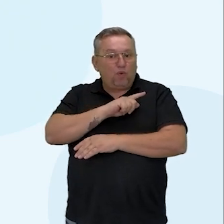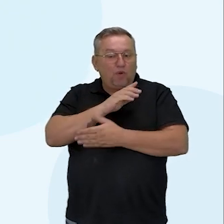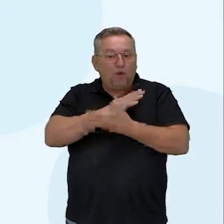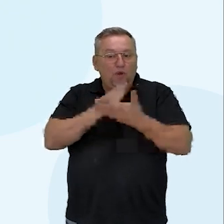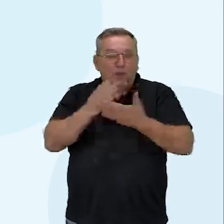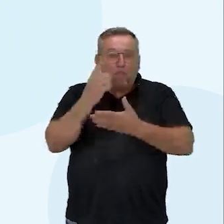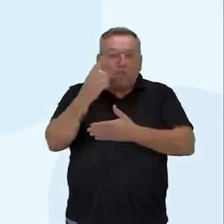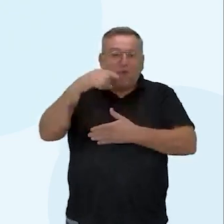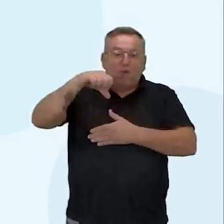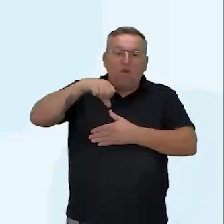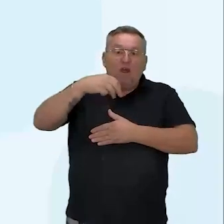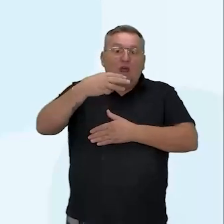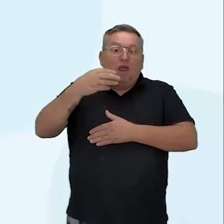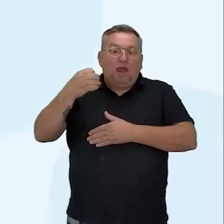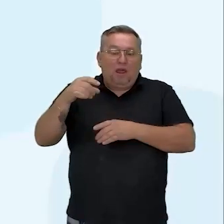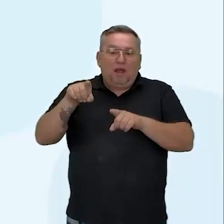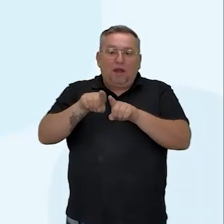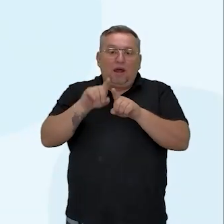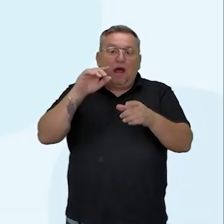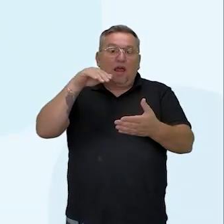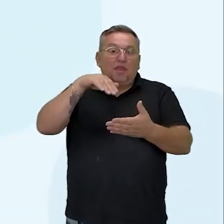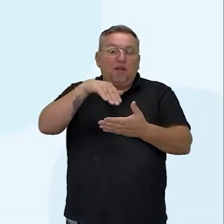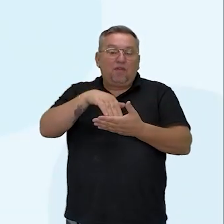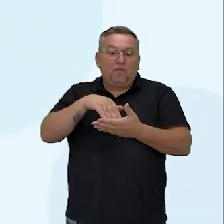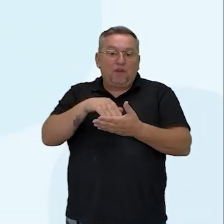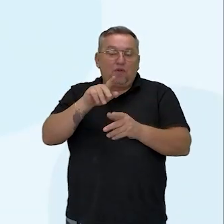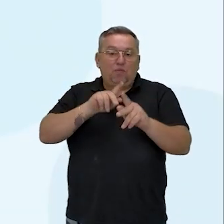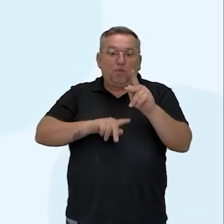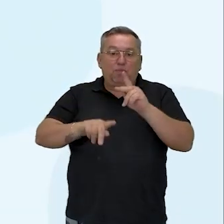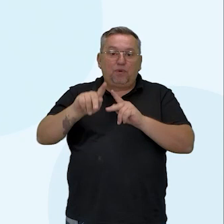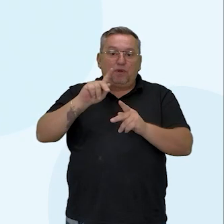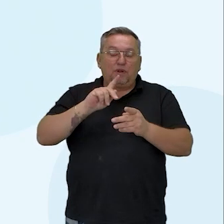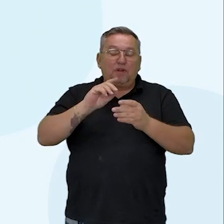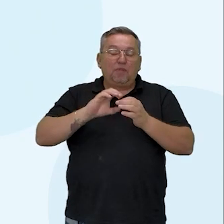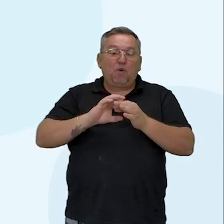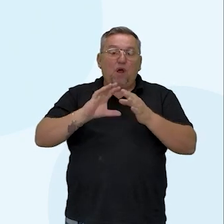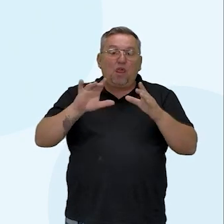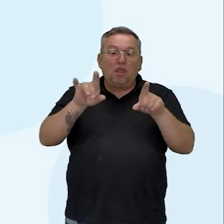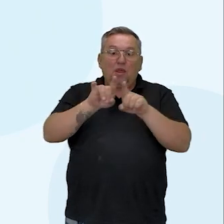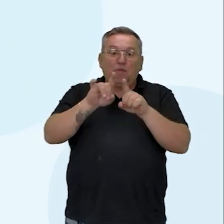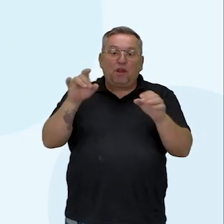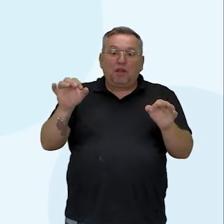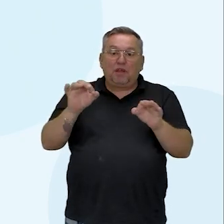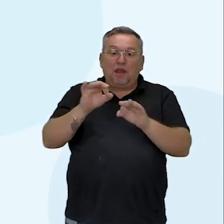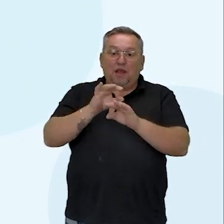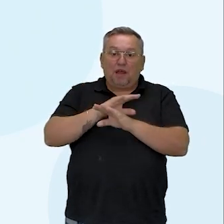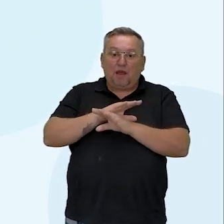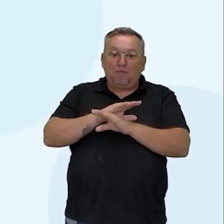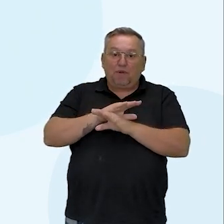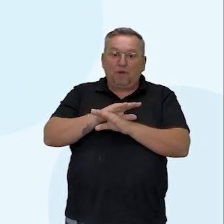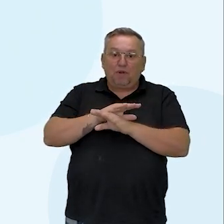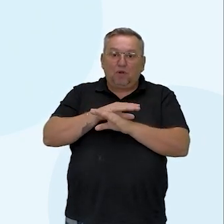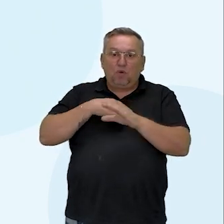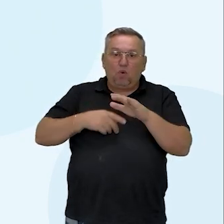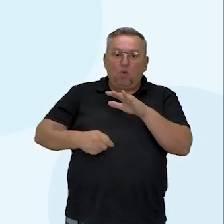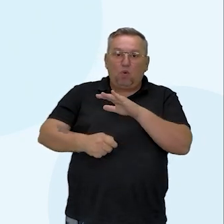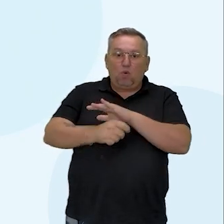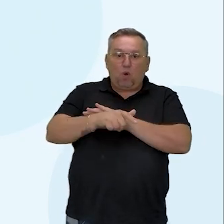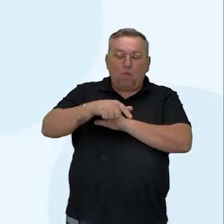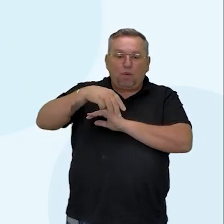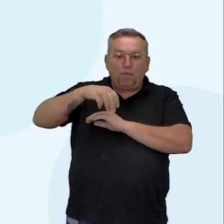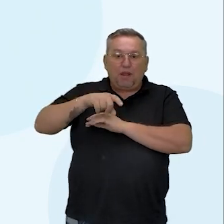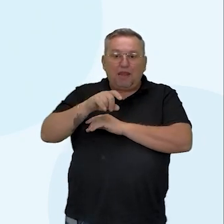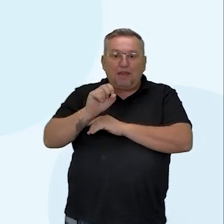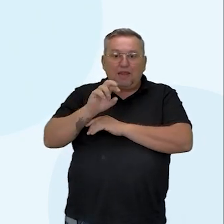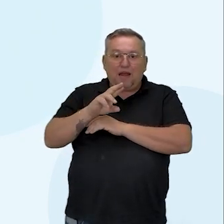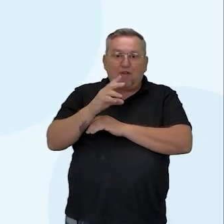de 1930 até o fim do populismo democrático, que se encerra com o golpe militar civil de